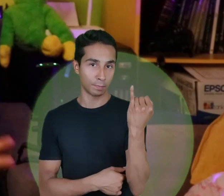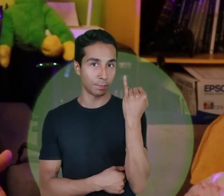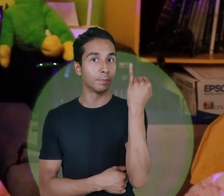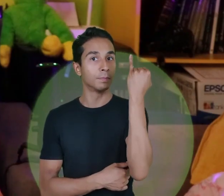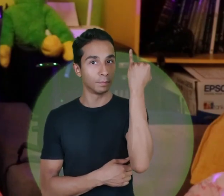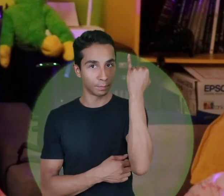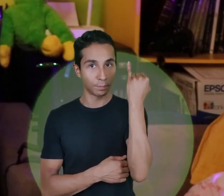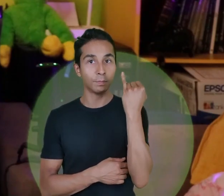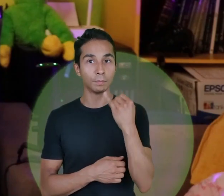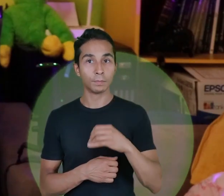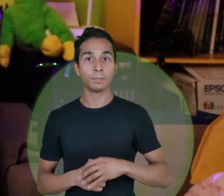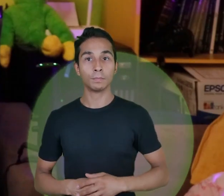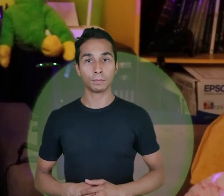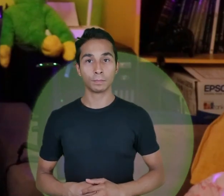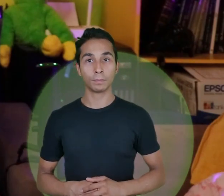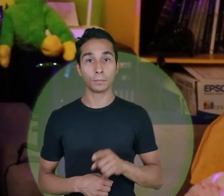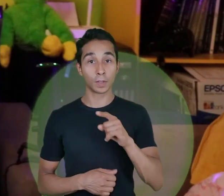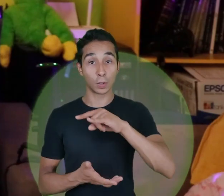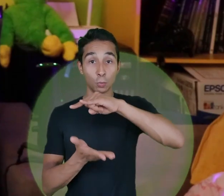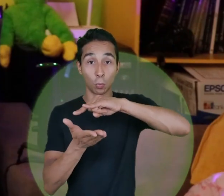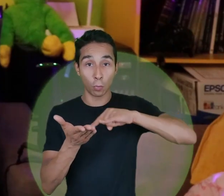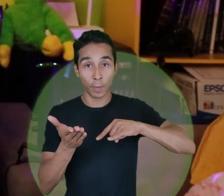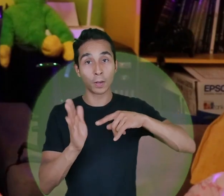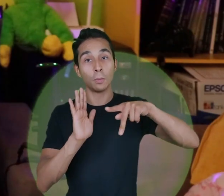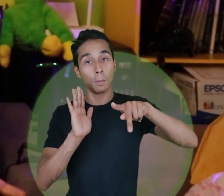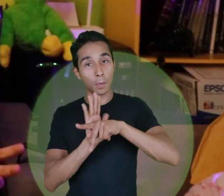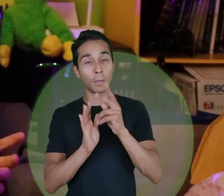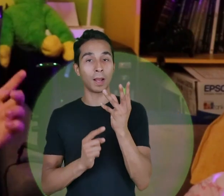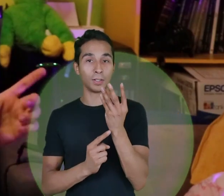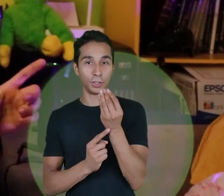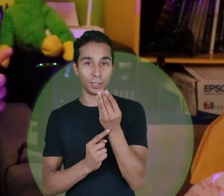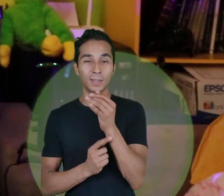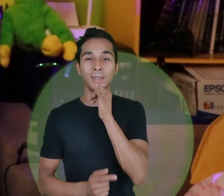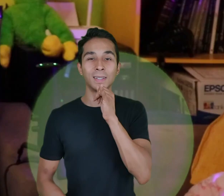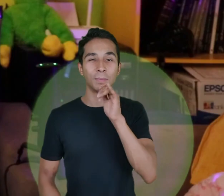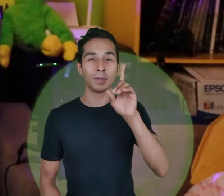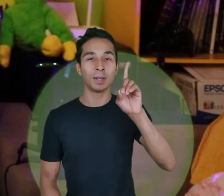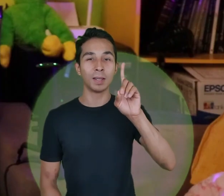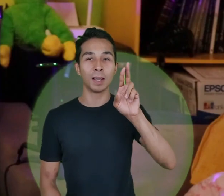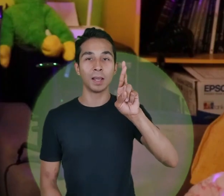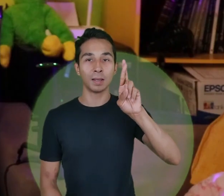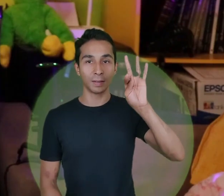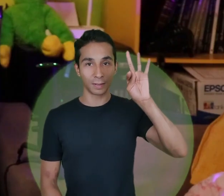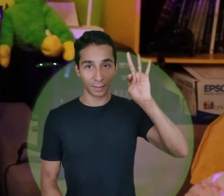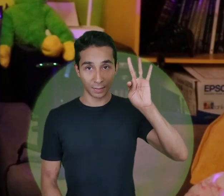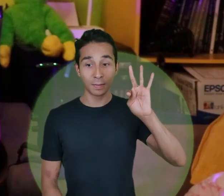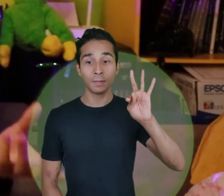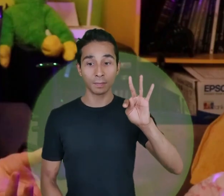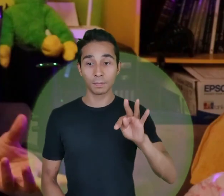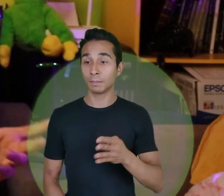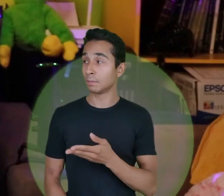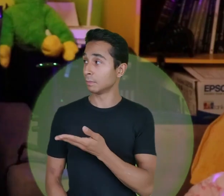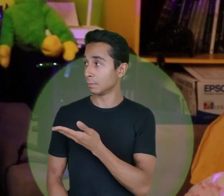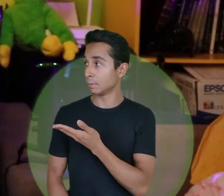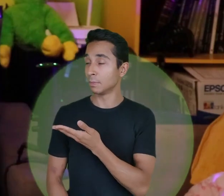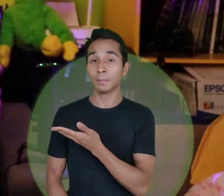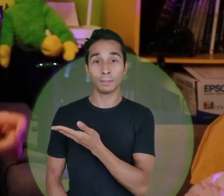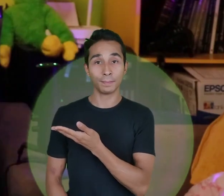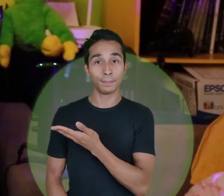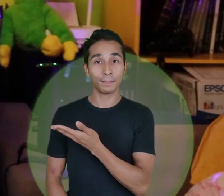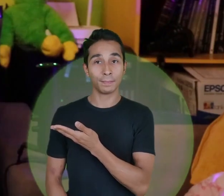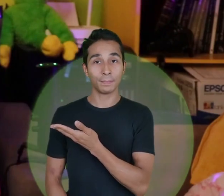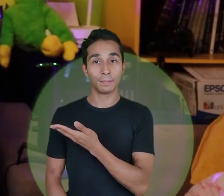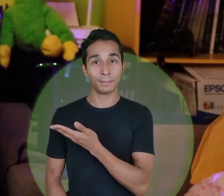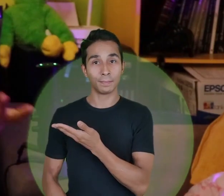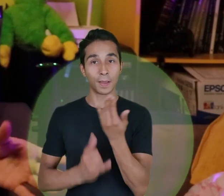seu documento, né, enquanto produtor, enquanto artista. A gente fala muito do DRT, né, e aí você pode encontrar mais informações no